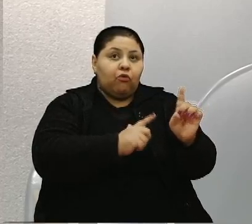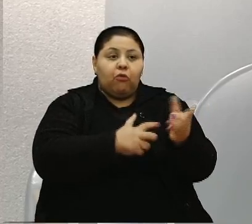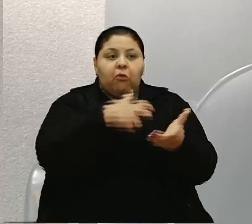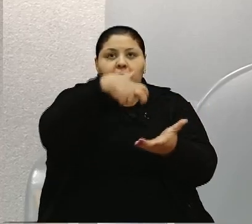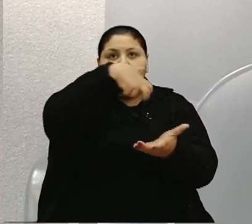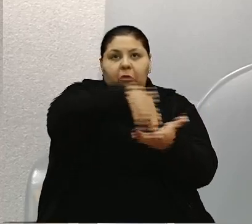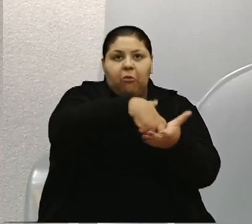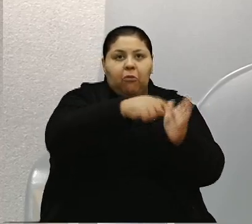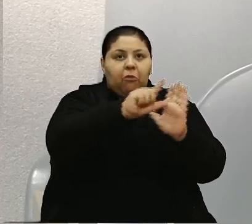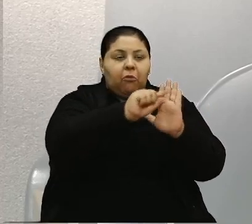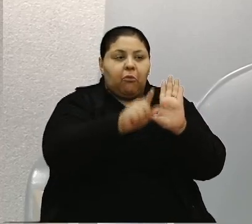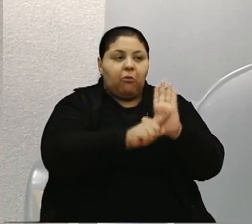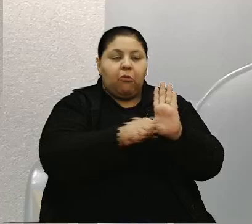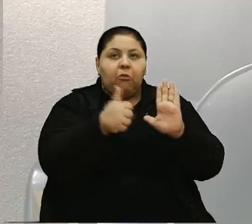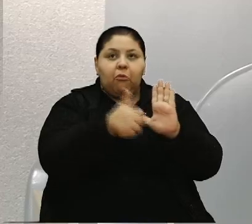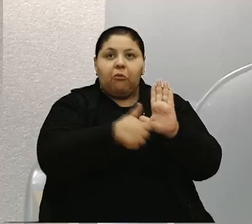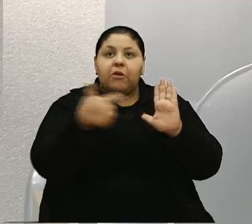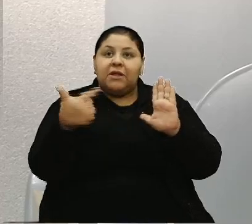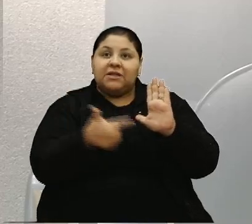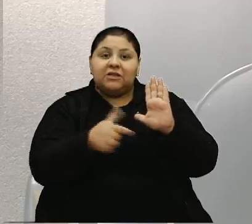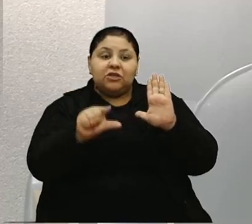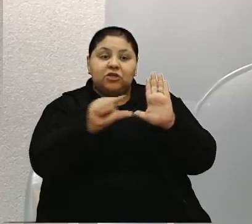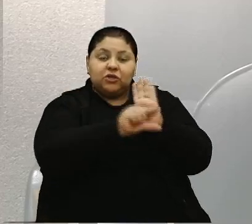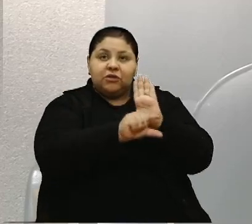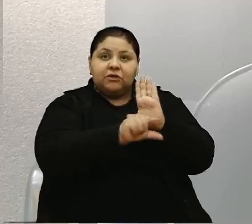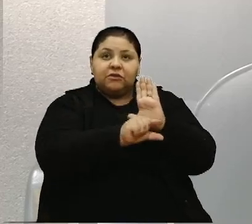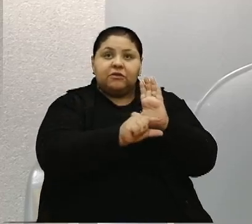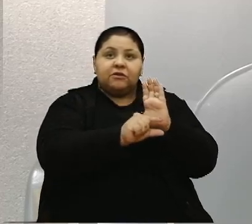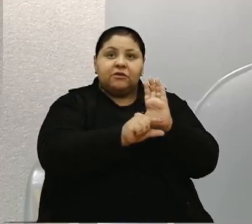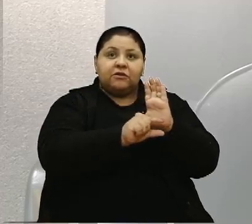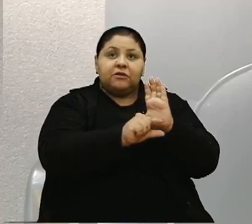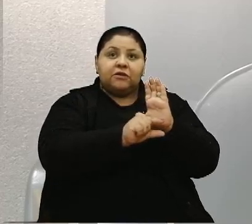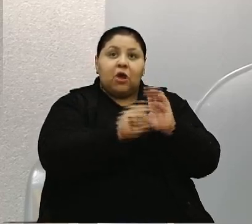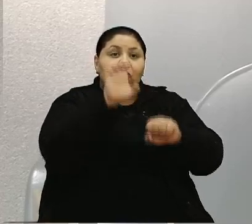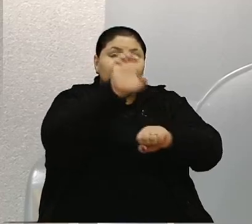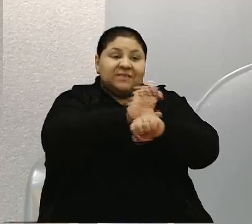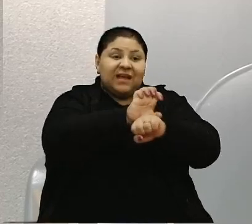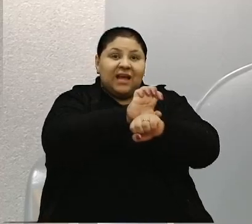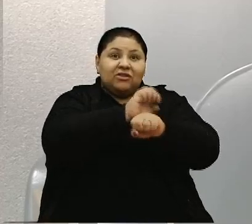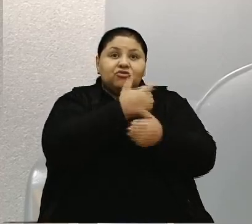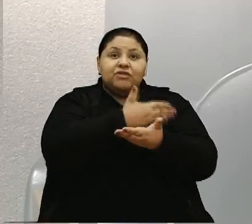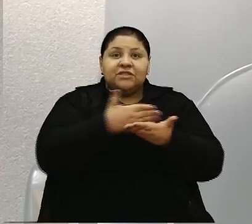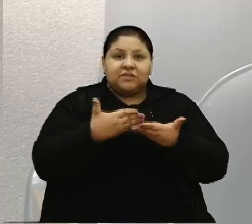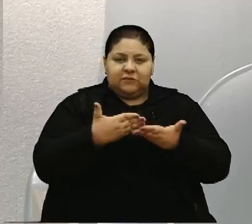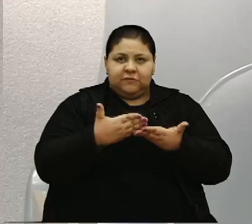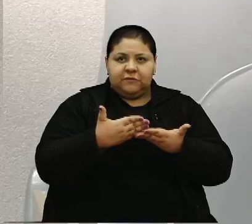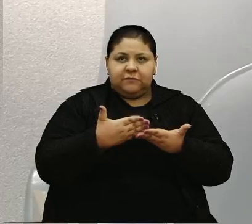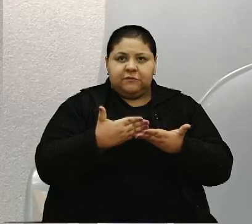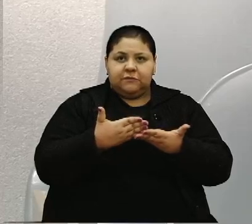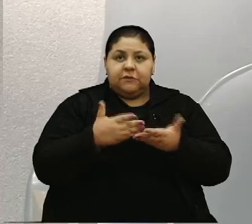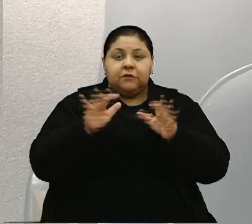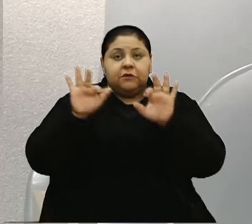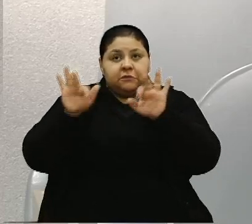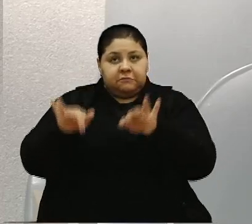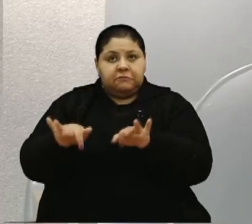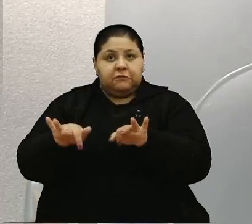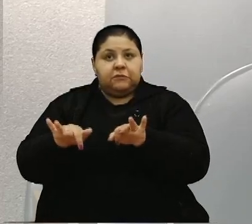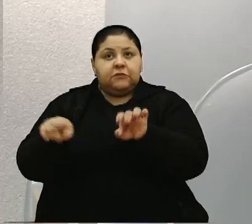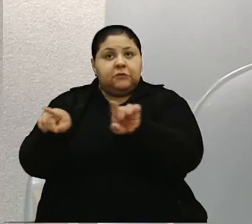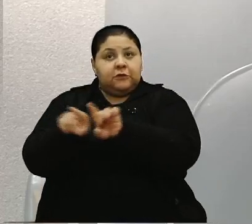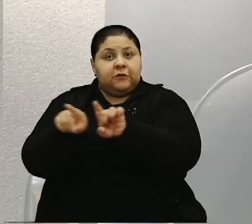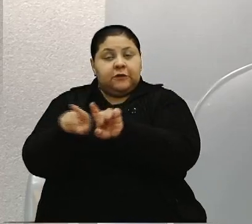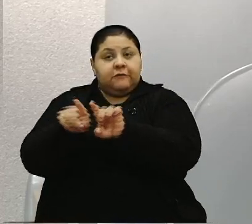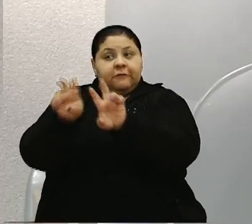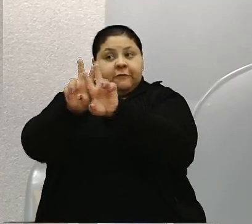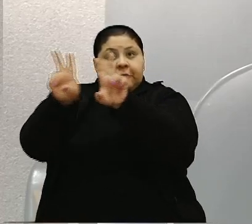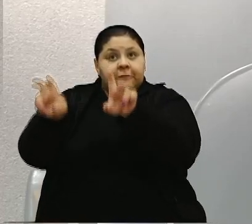previstas nos incisos 1º e 2º deste artigo relativos ao seu estado de origem. Encerrando, cabe a ressalva de que esta